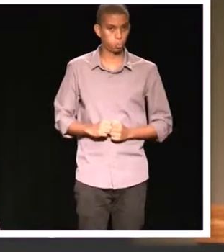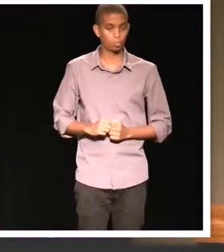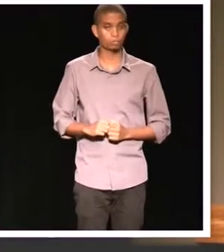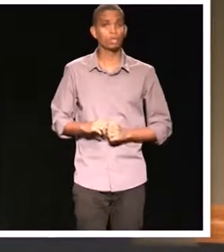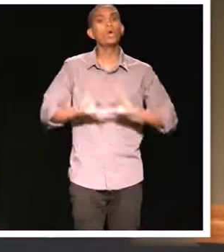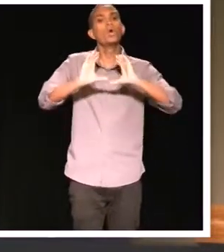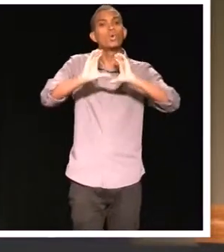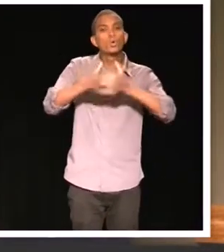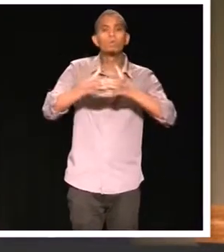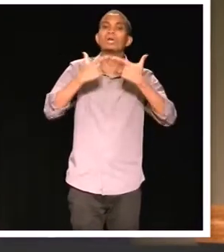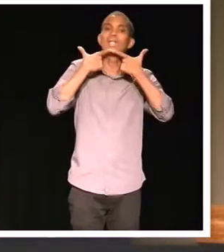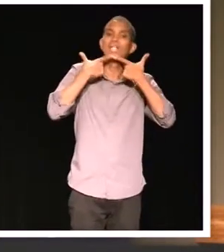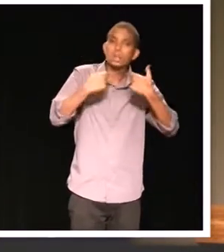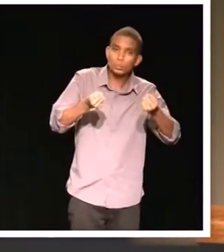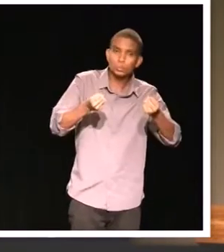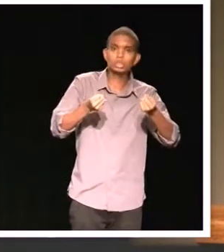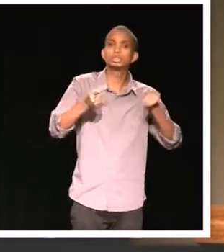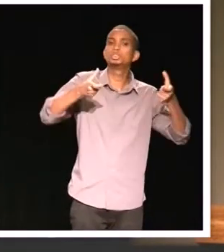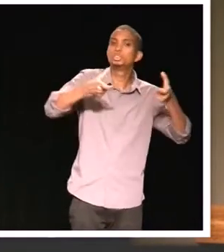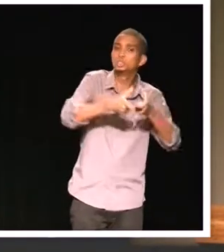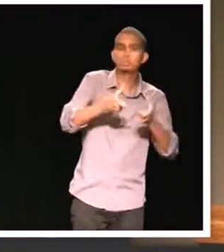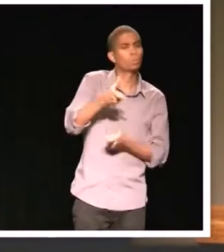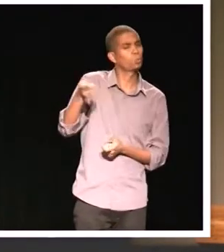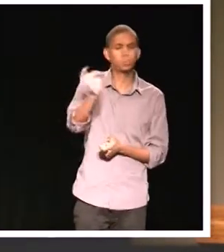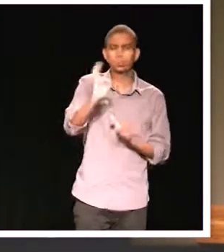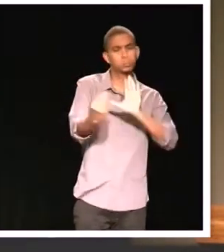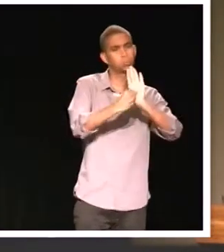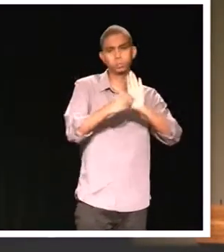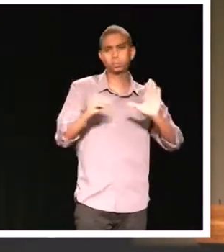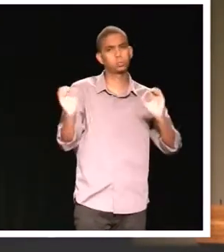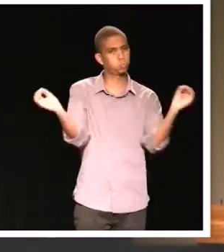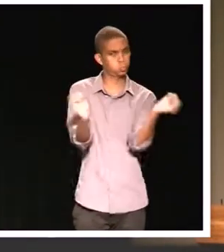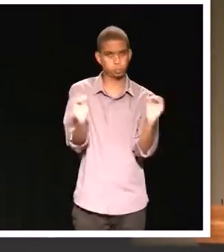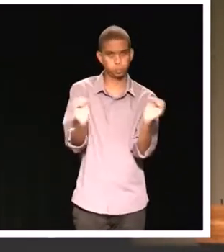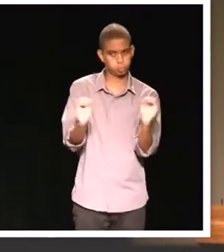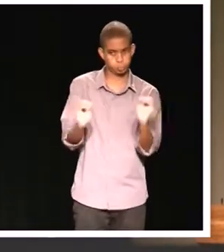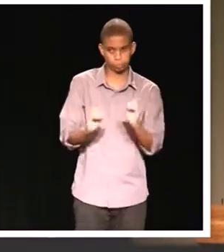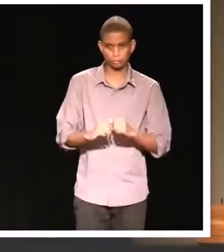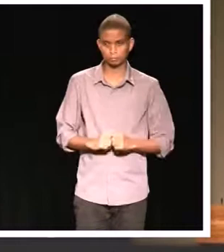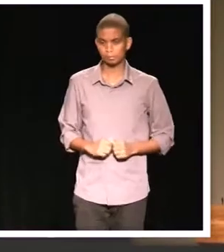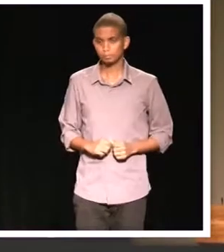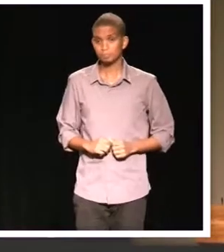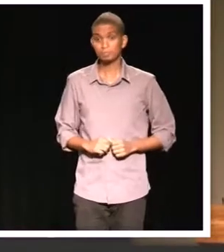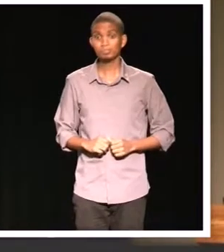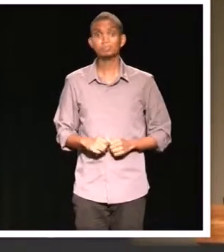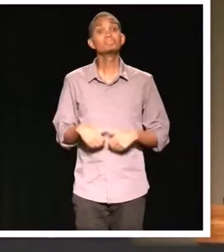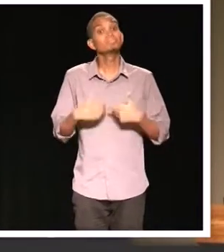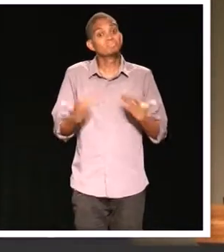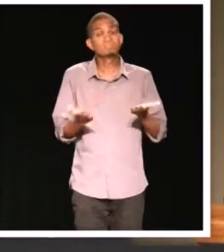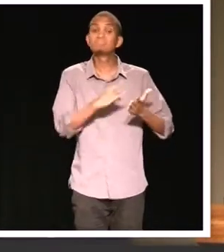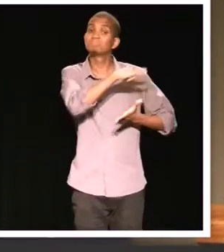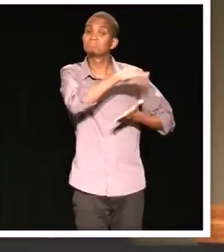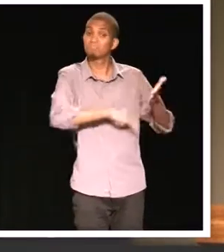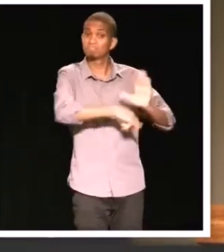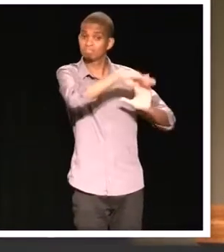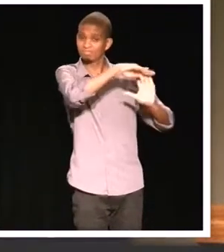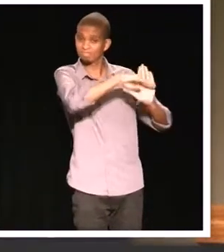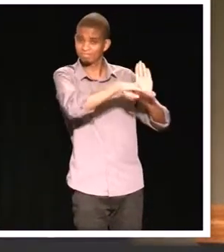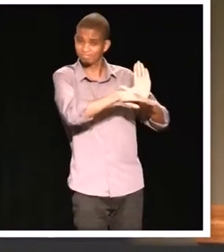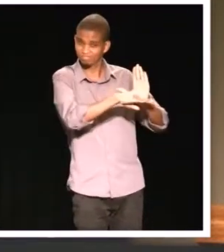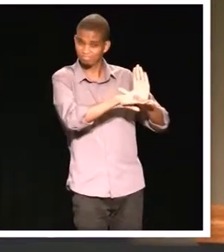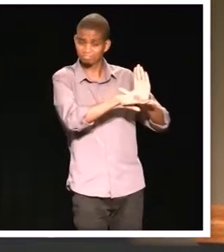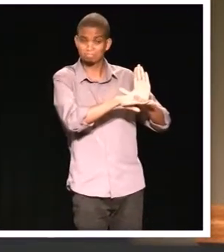linguístico minoritário, não estão compreendidos como grupo de identidade diversa. Portanto, esses documentos não